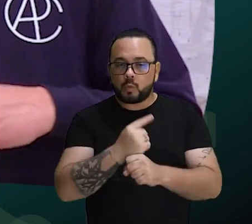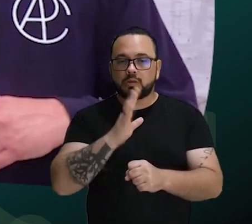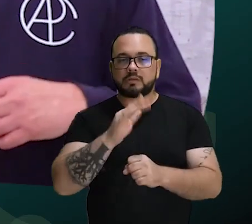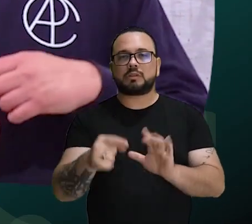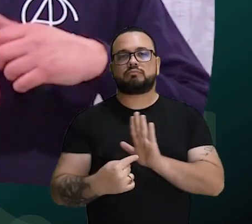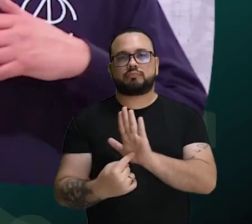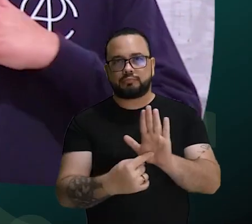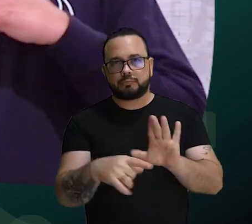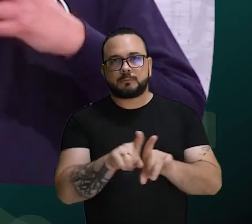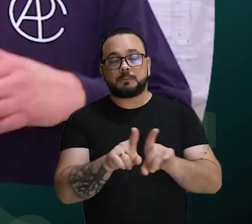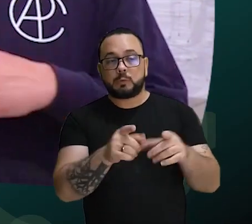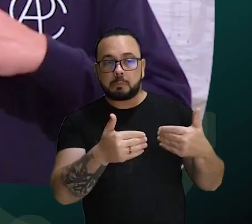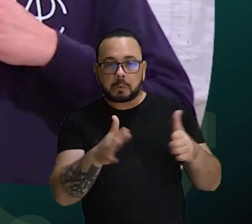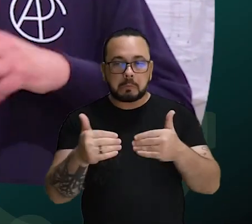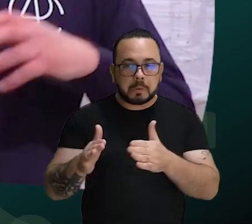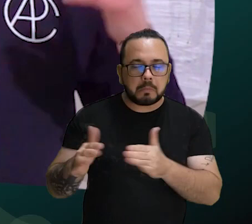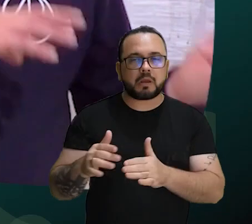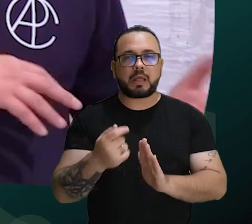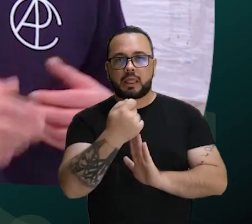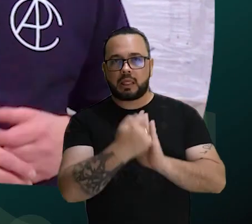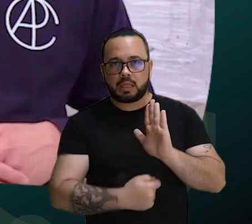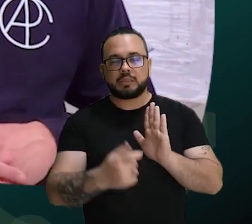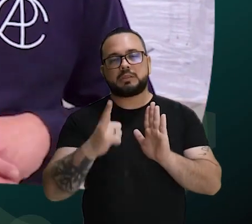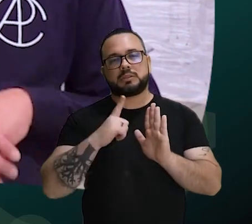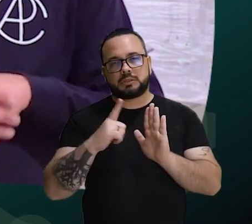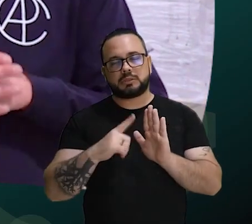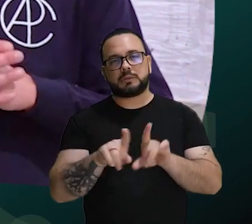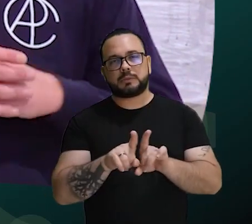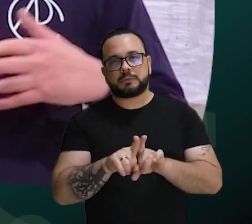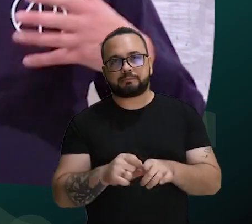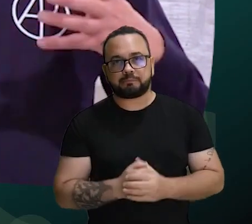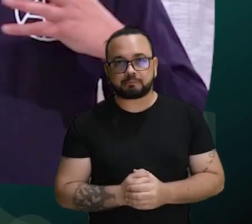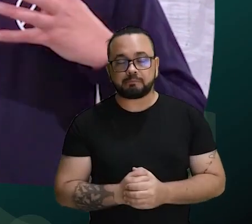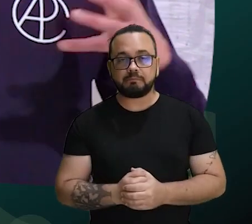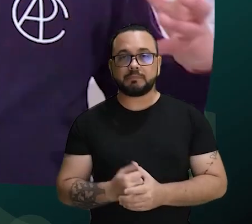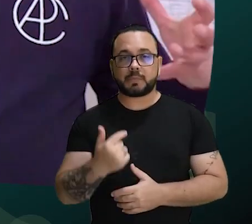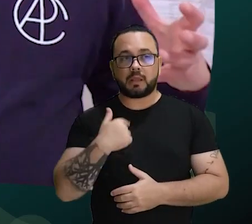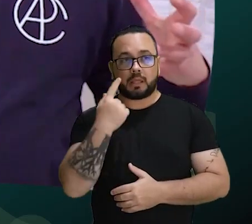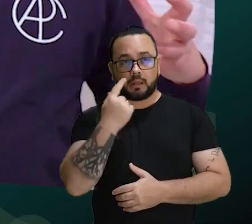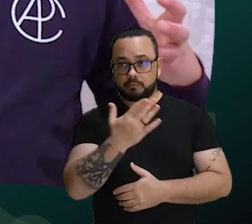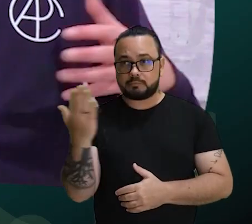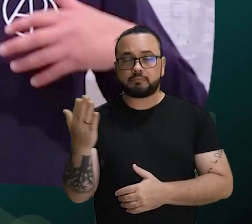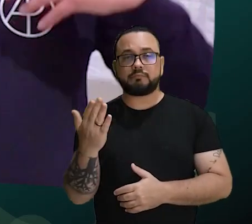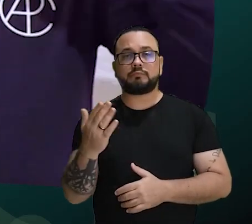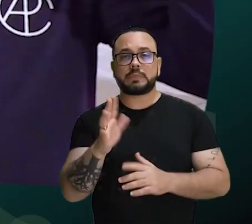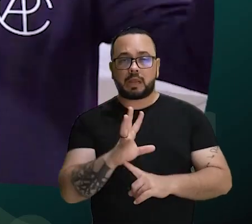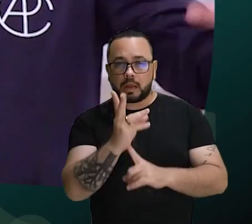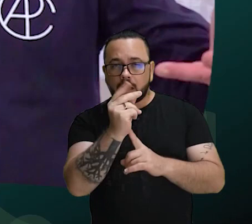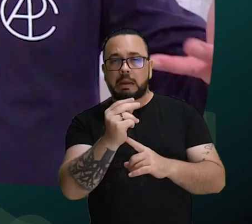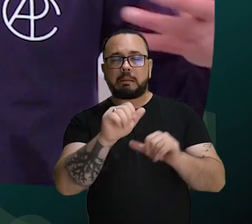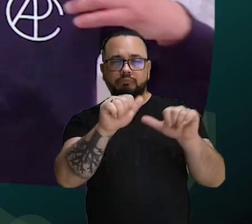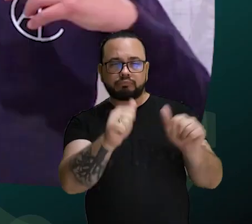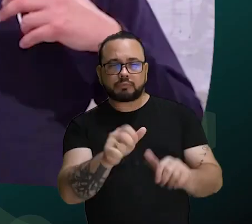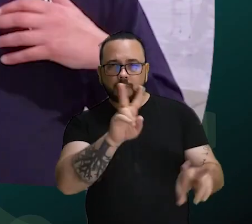ano dessa exposição, lançando textos sobre as obras que tiveram expostas e tal. Então, além dessa frente de artes plásticas, tem uma frente